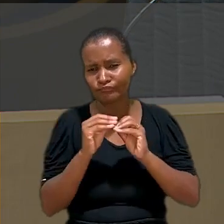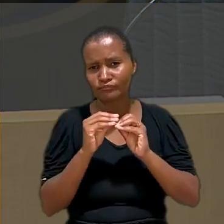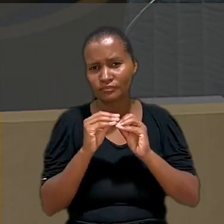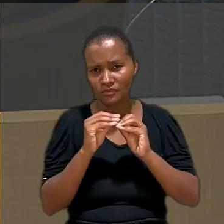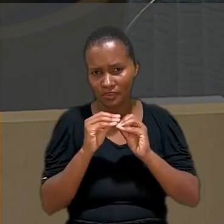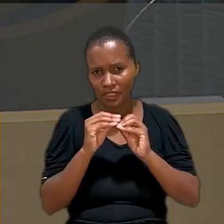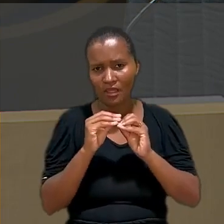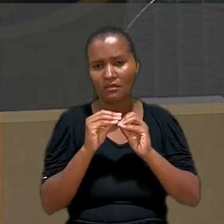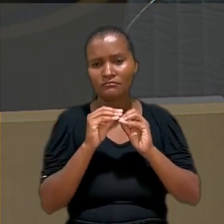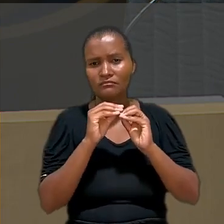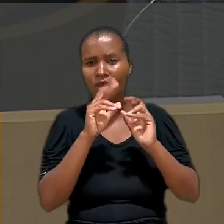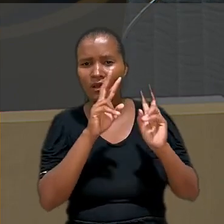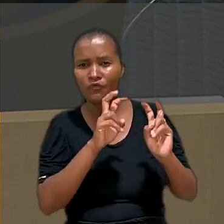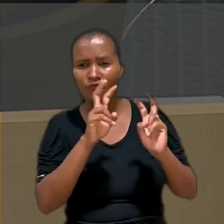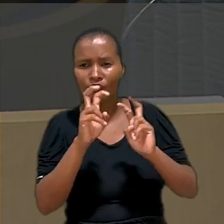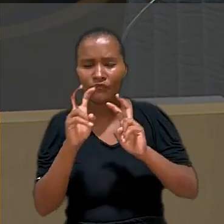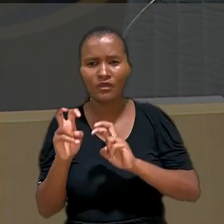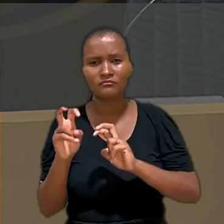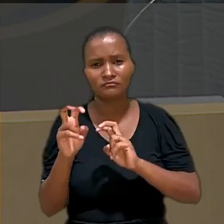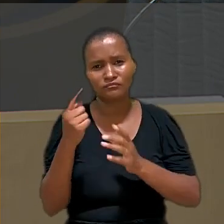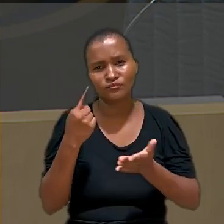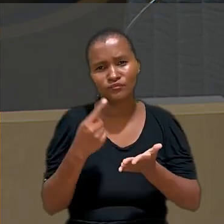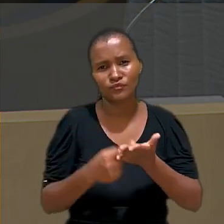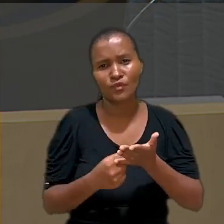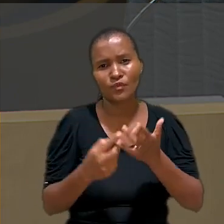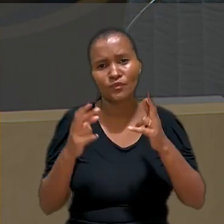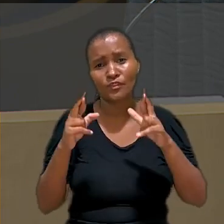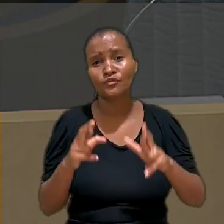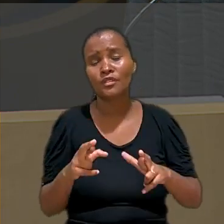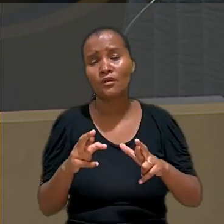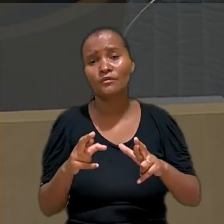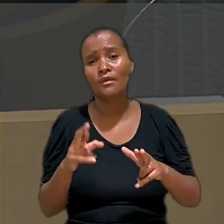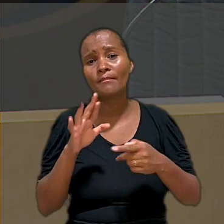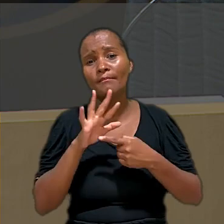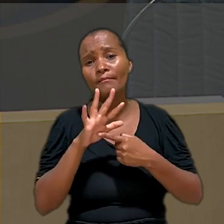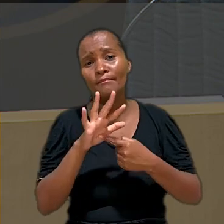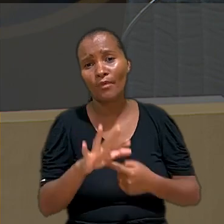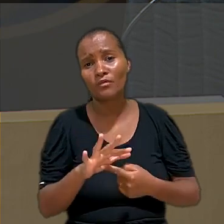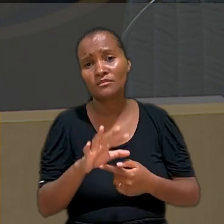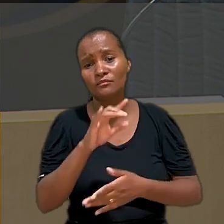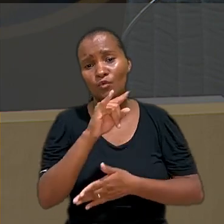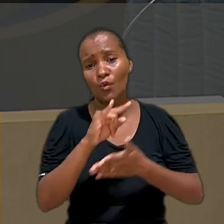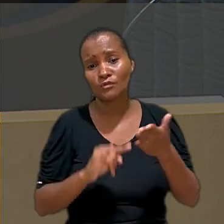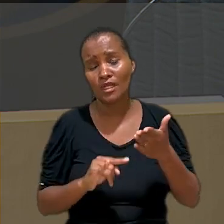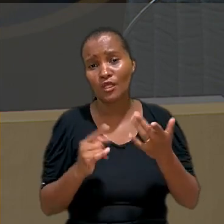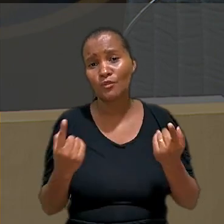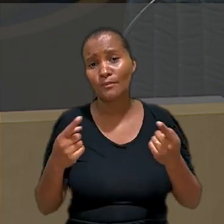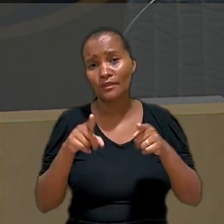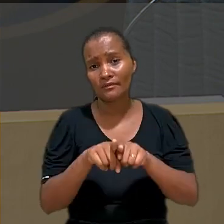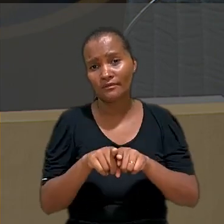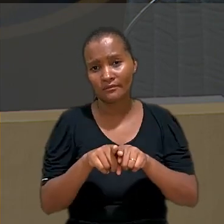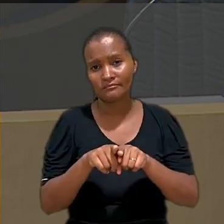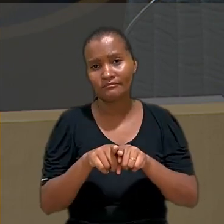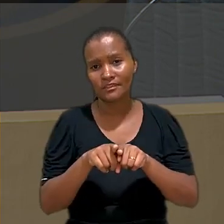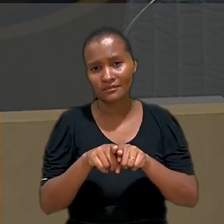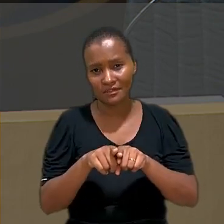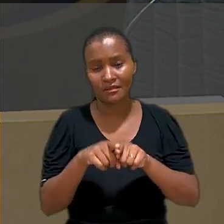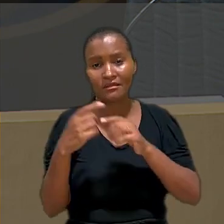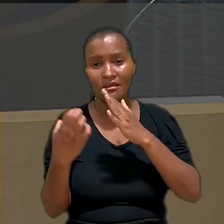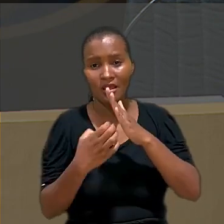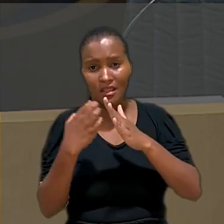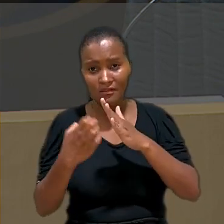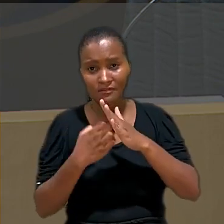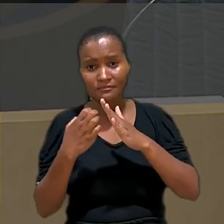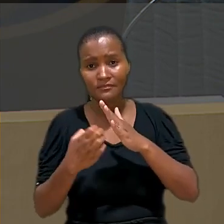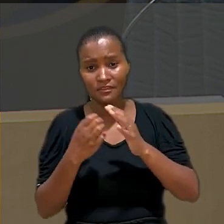as premissas fáticas delineadas pelo acordo regional indicam a celebração de contrato de parceria,